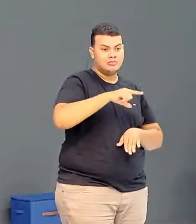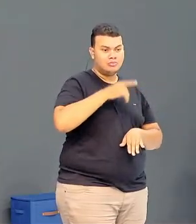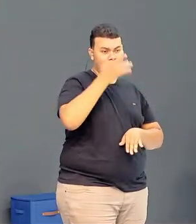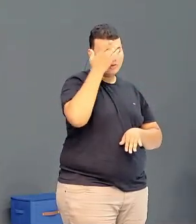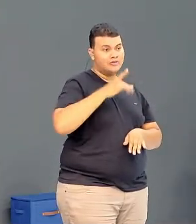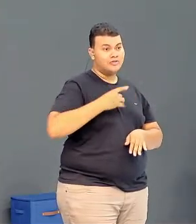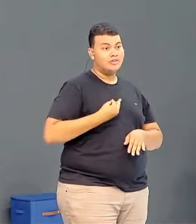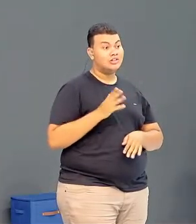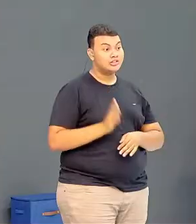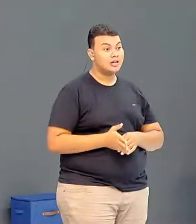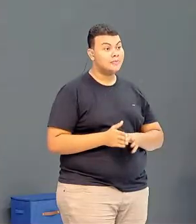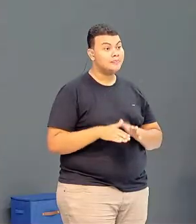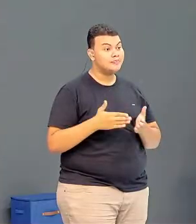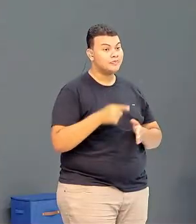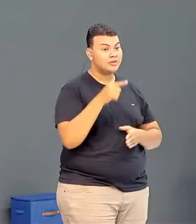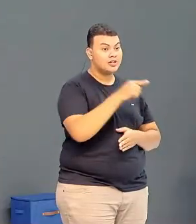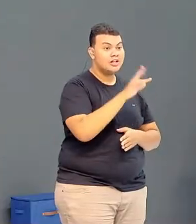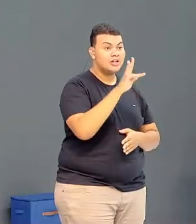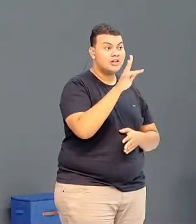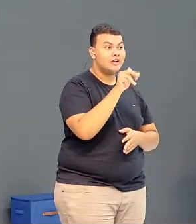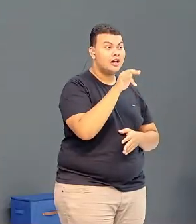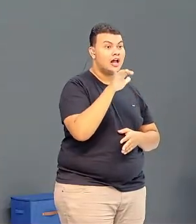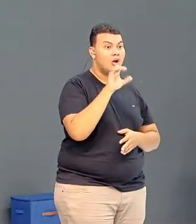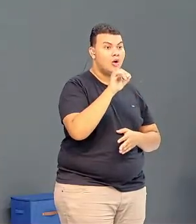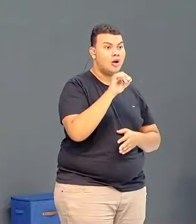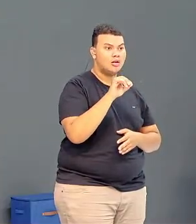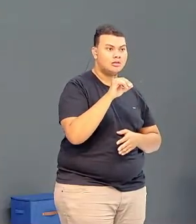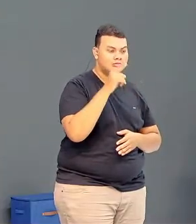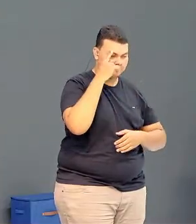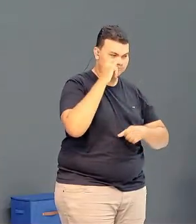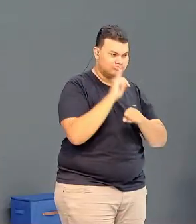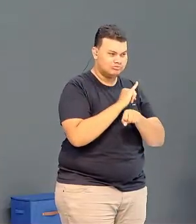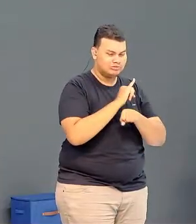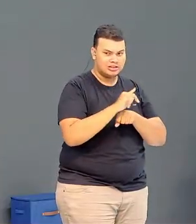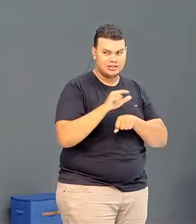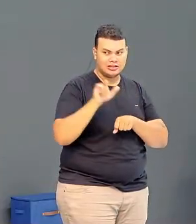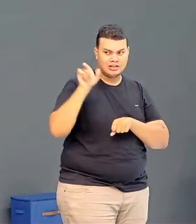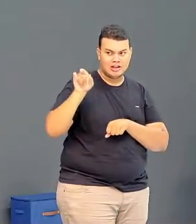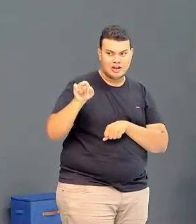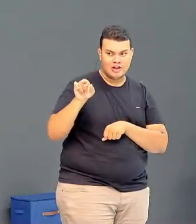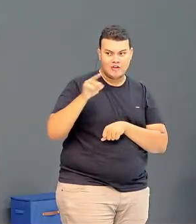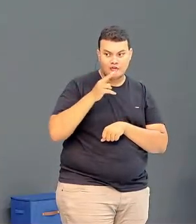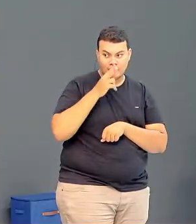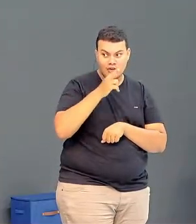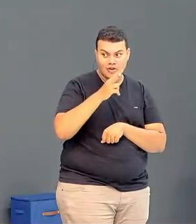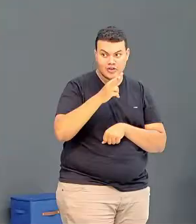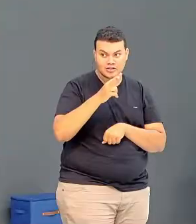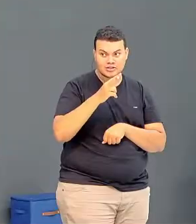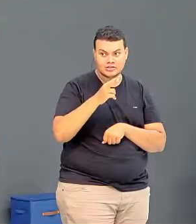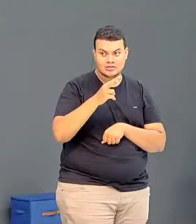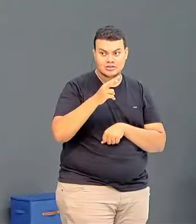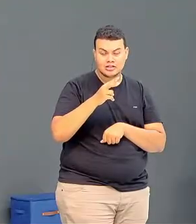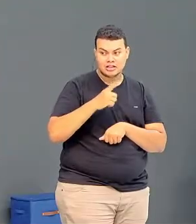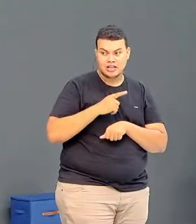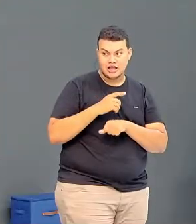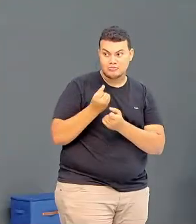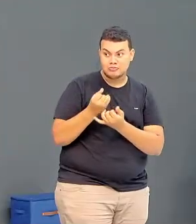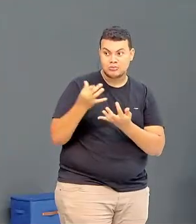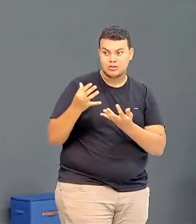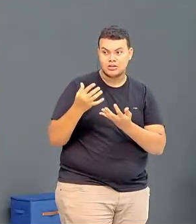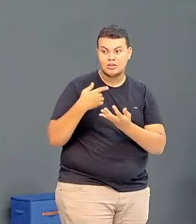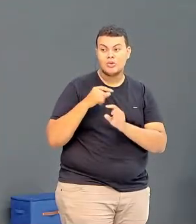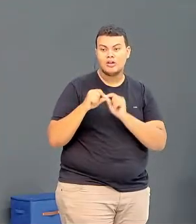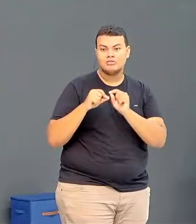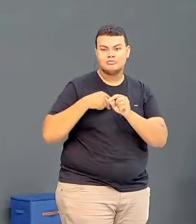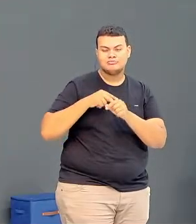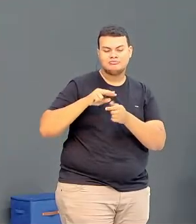assim? Era o faraó, né? Eles são mais fortes, são numerosos, mas já que eles se veem como escravos, deixa eu só ficar aqui dominando eles, e